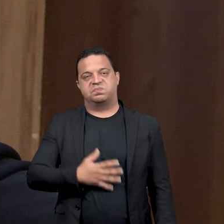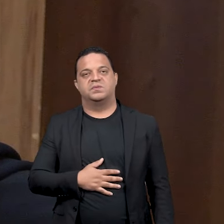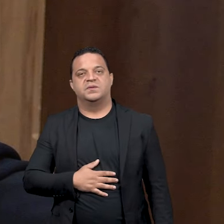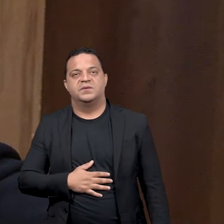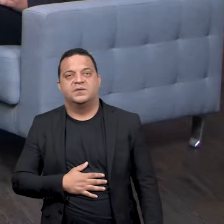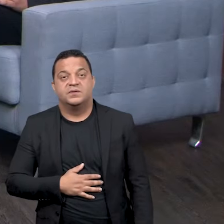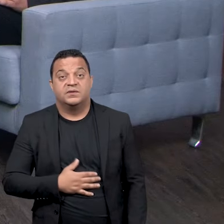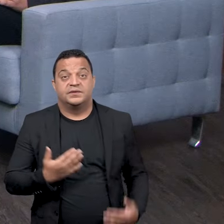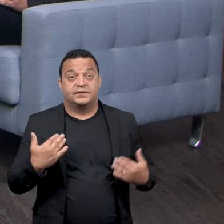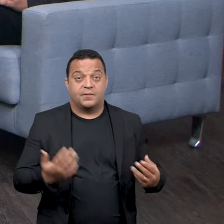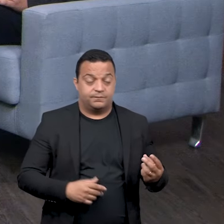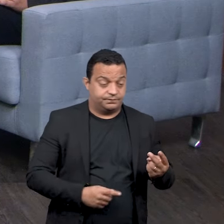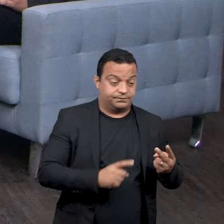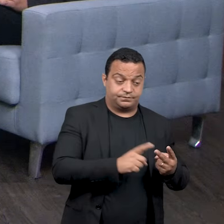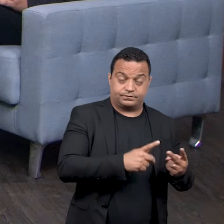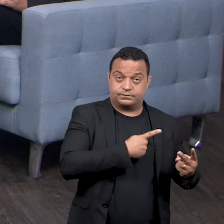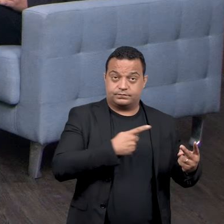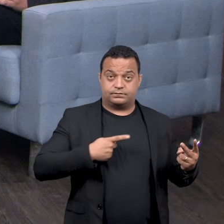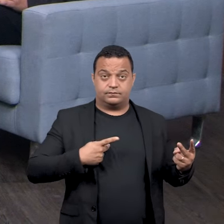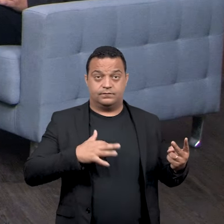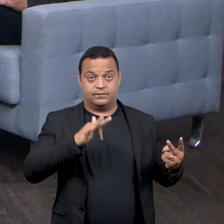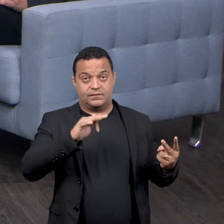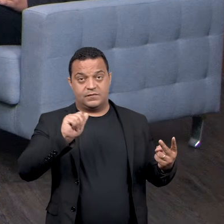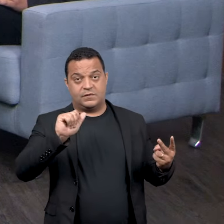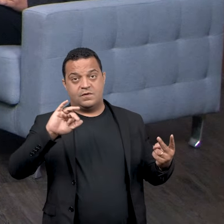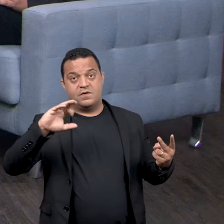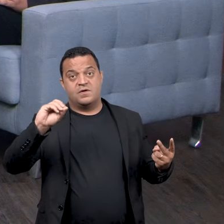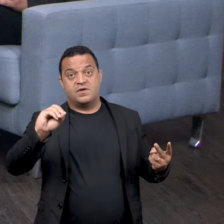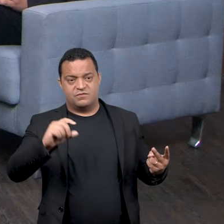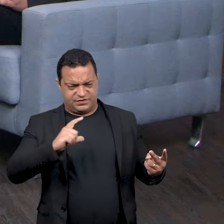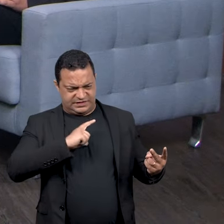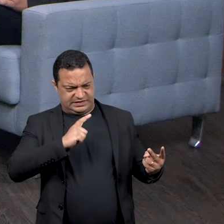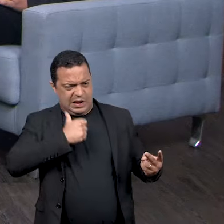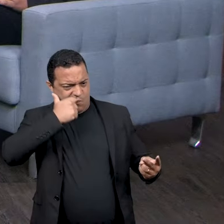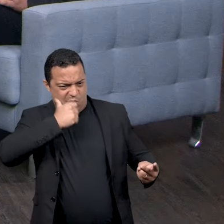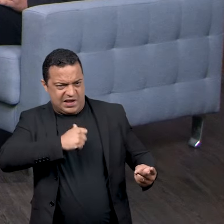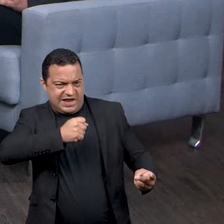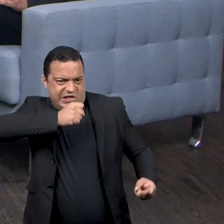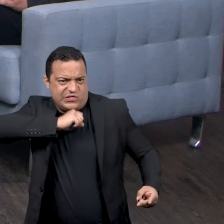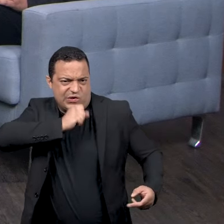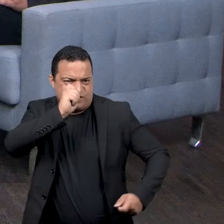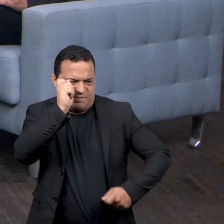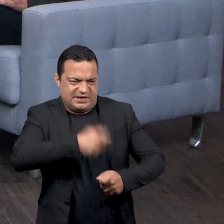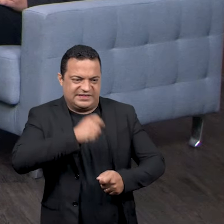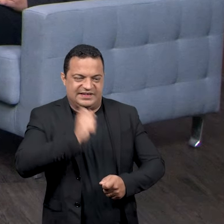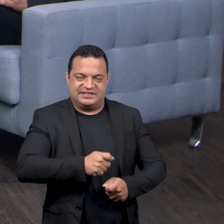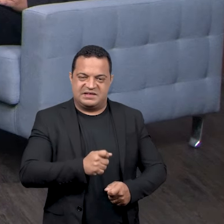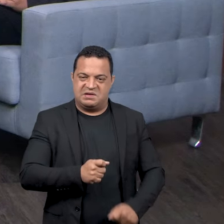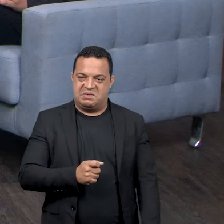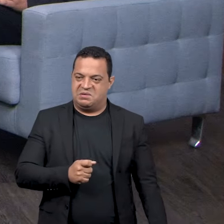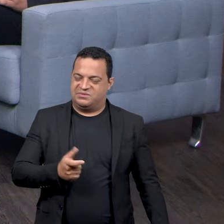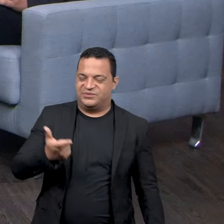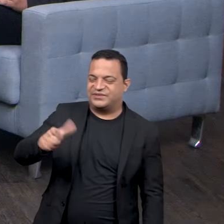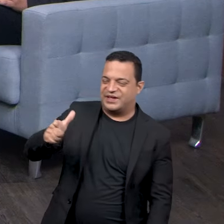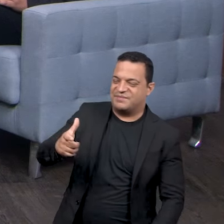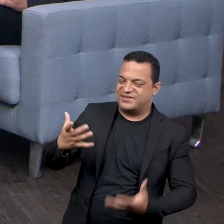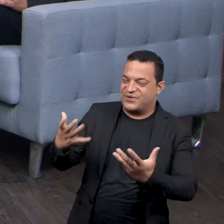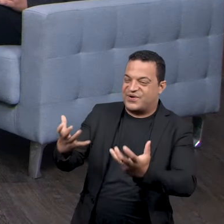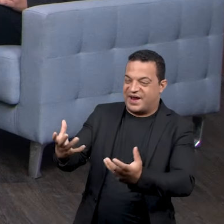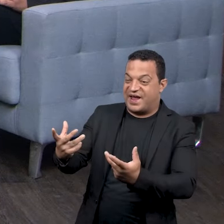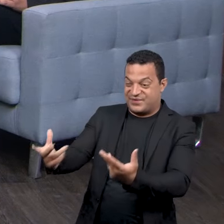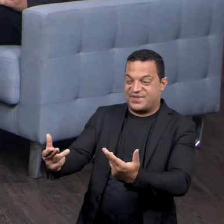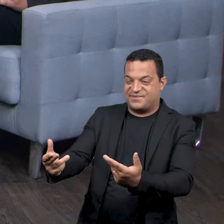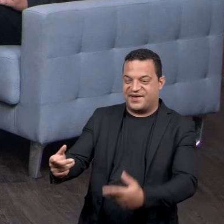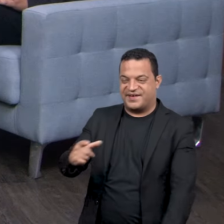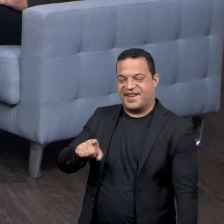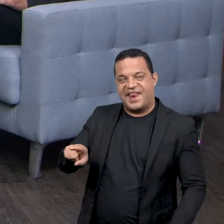Que Jesus. benção, hein? Agora, pastor Fábio, você tem uma baterista da classe dos mais sábios na sua igreja? Não, mas eu